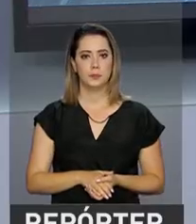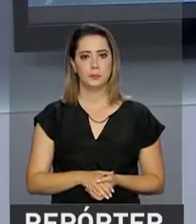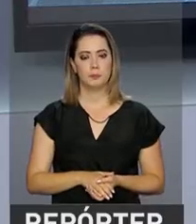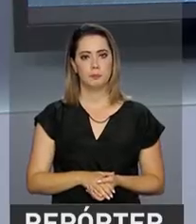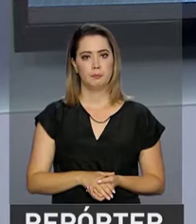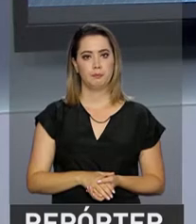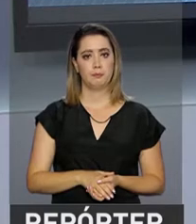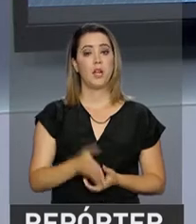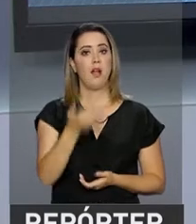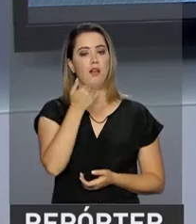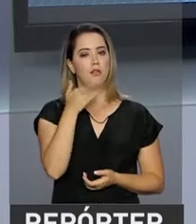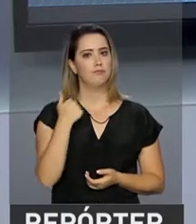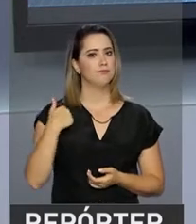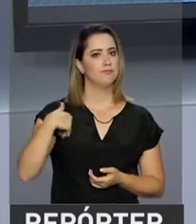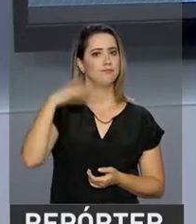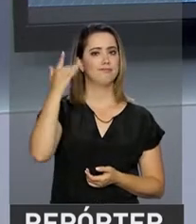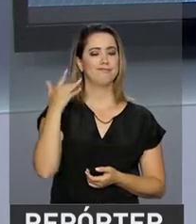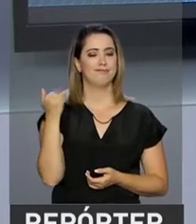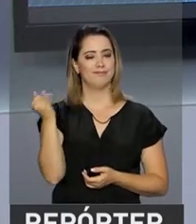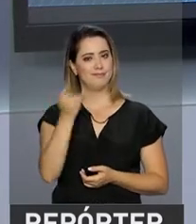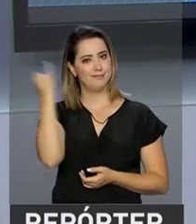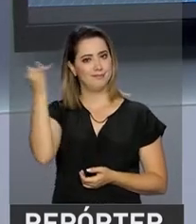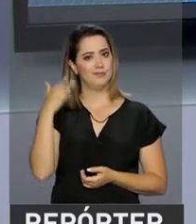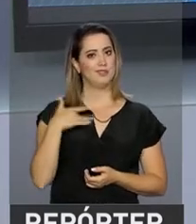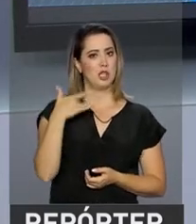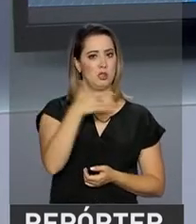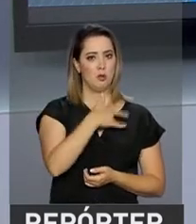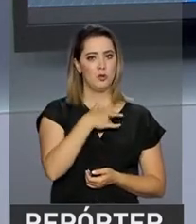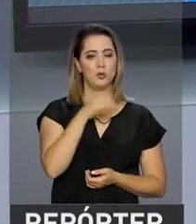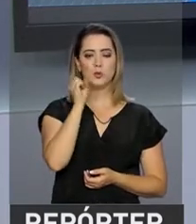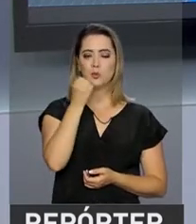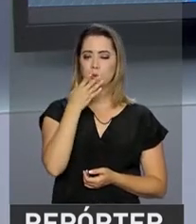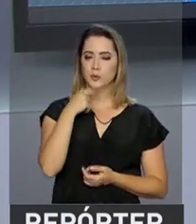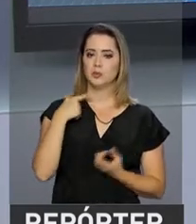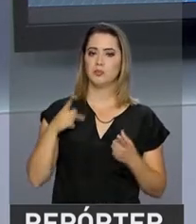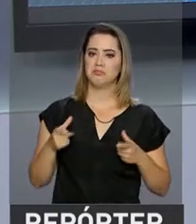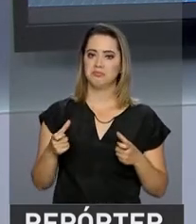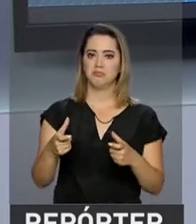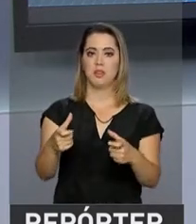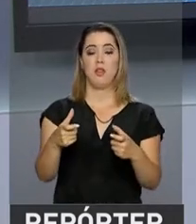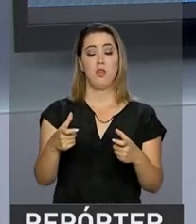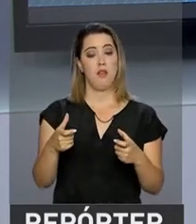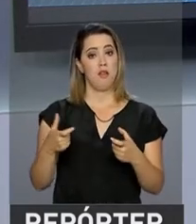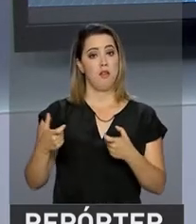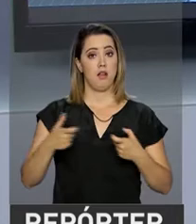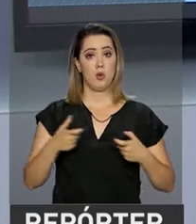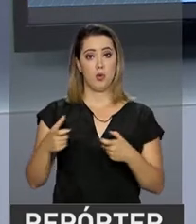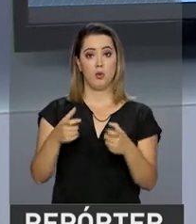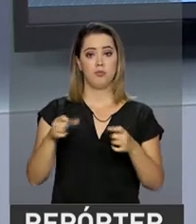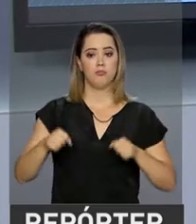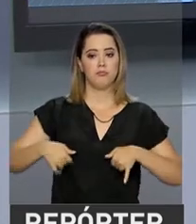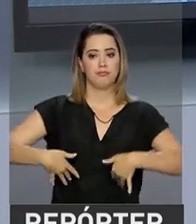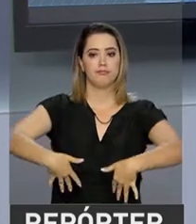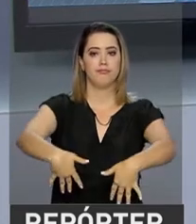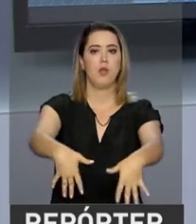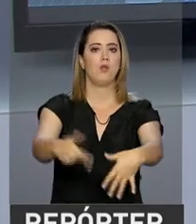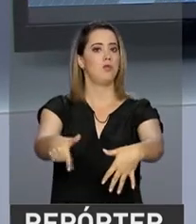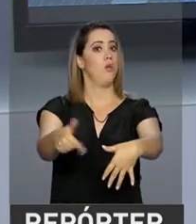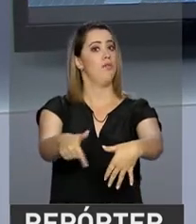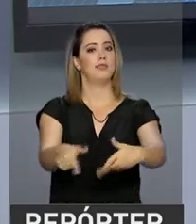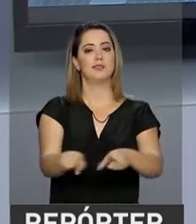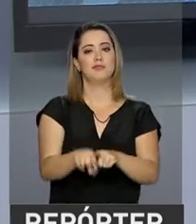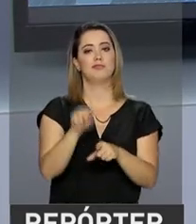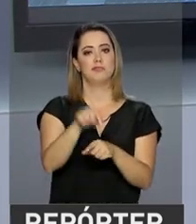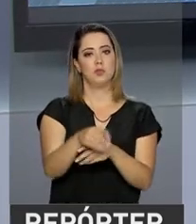alimentos com alto valor nutricional produzidos sem agrotóxicos por agricultores familiares vão parar na mesa dos